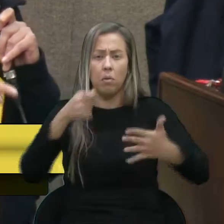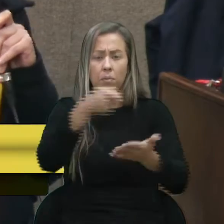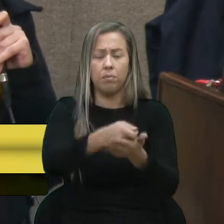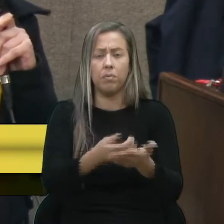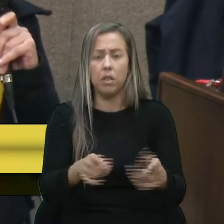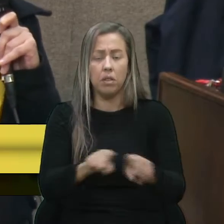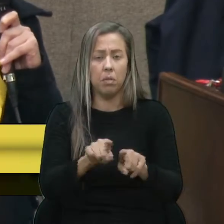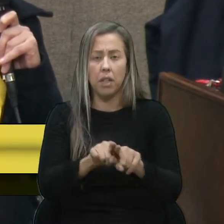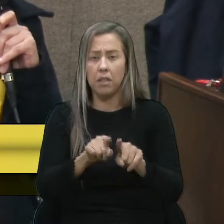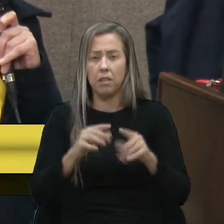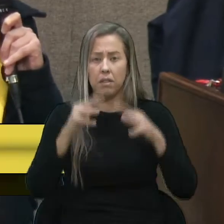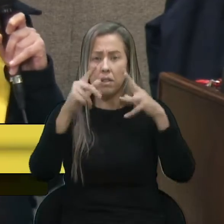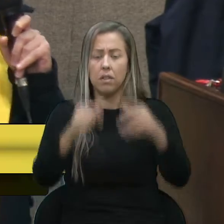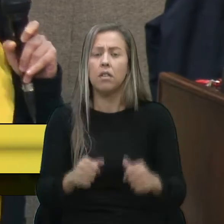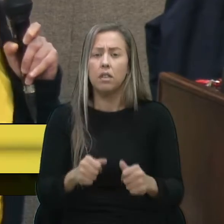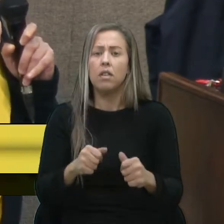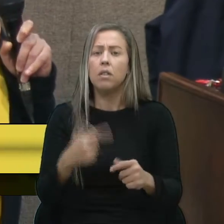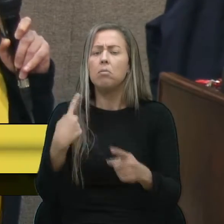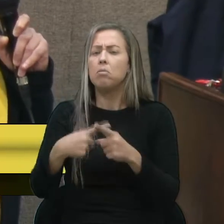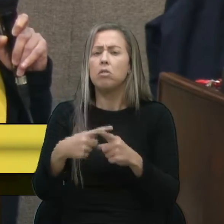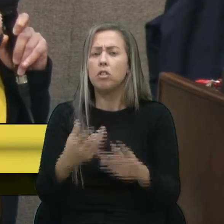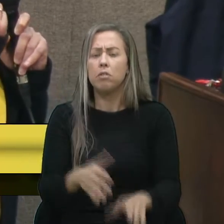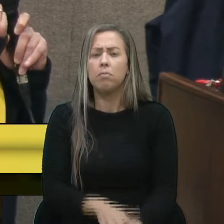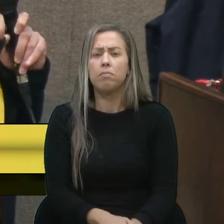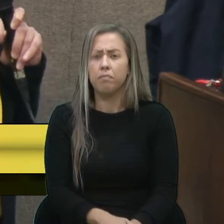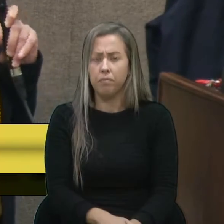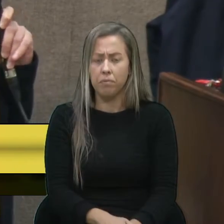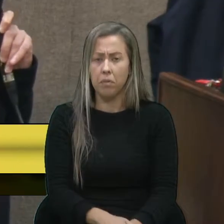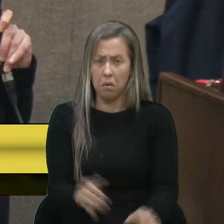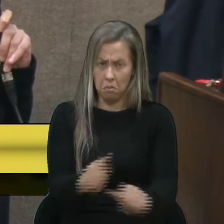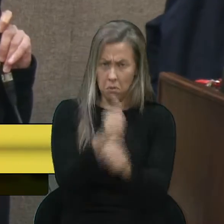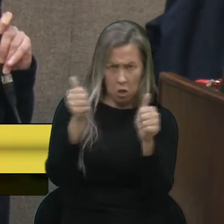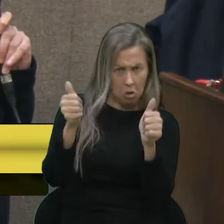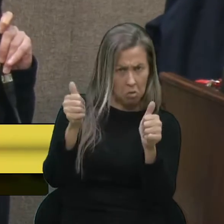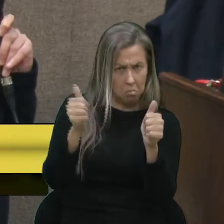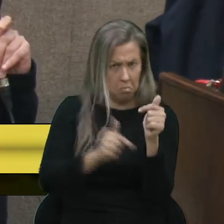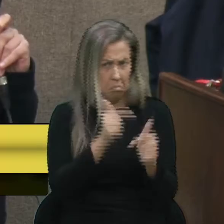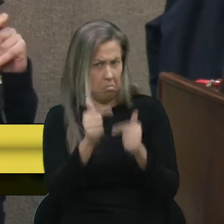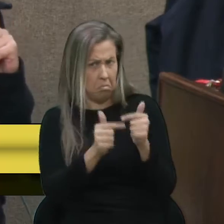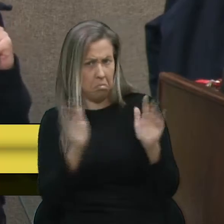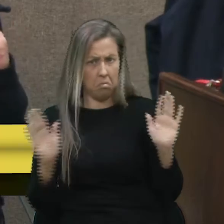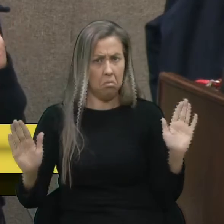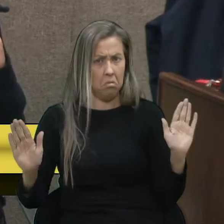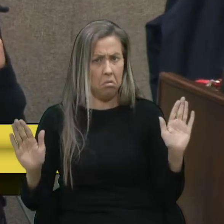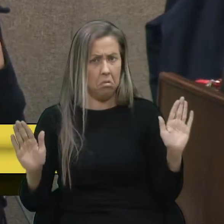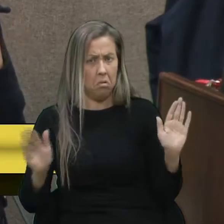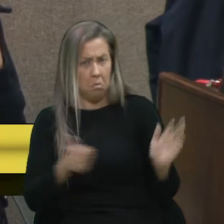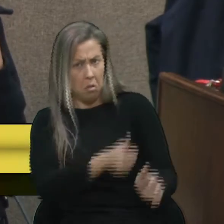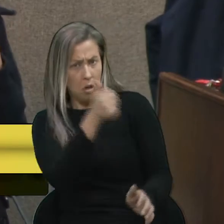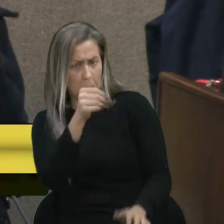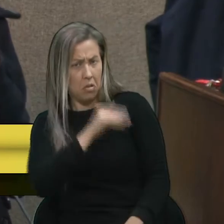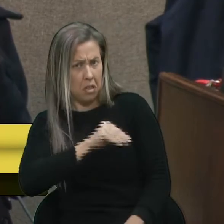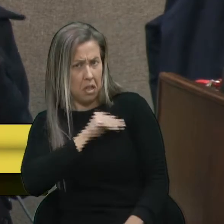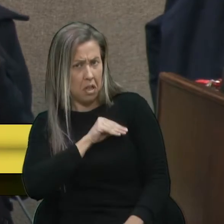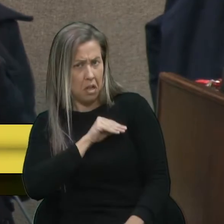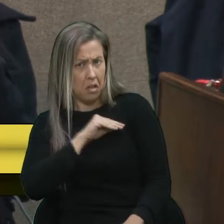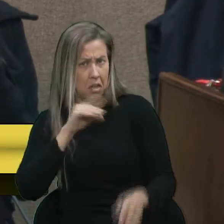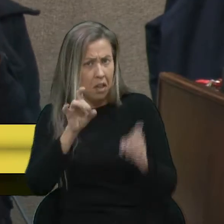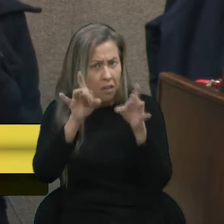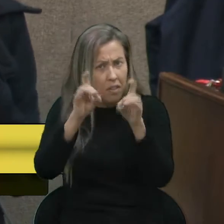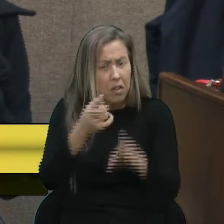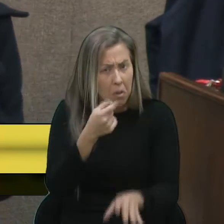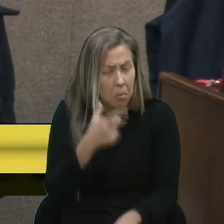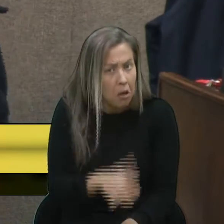esses valores abusivos é por quê? Porque melhorou o serviço, melhorou o salário de quem estava lá vendendo